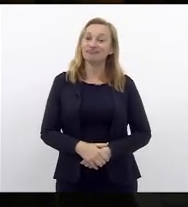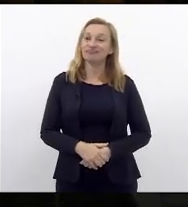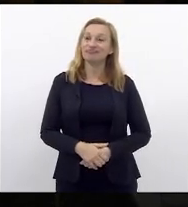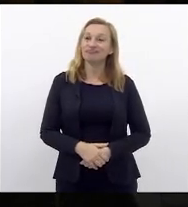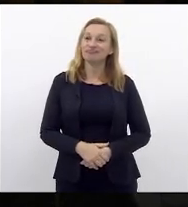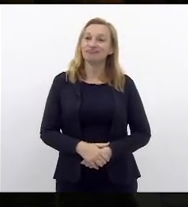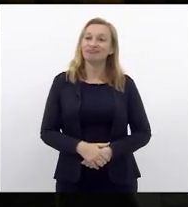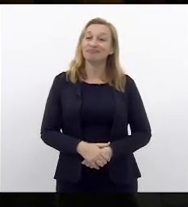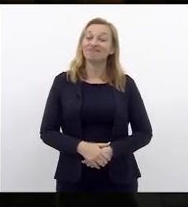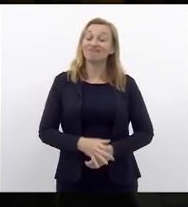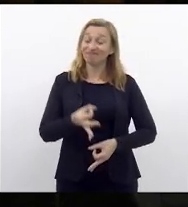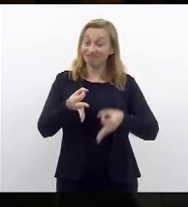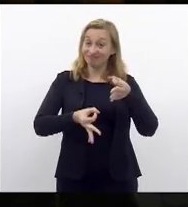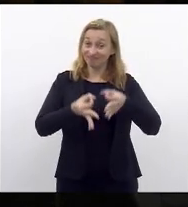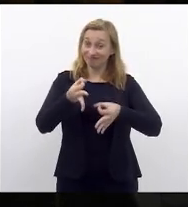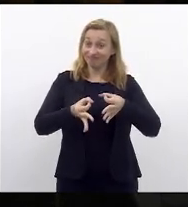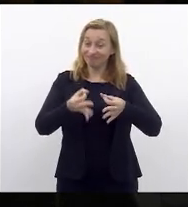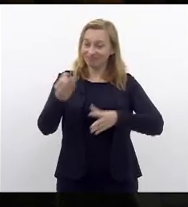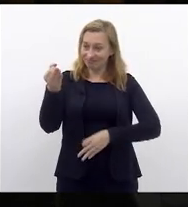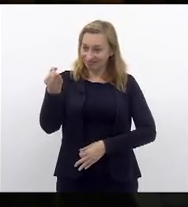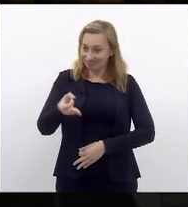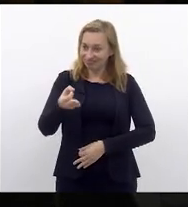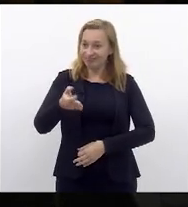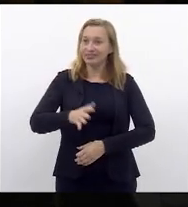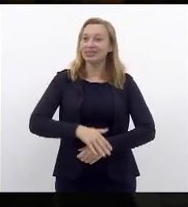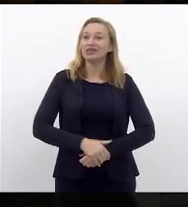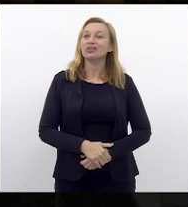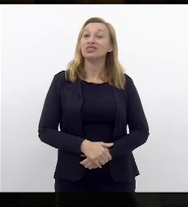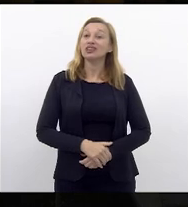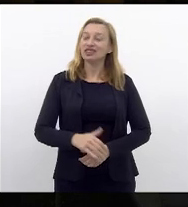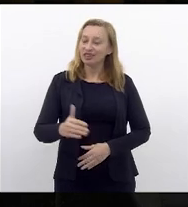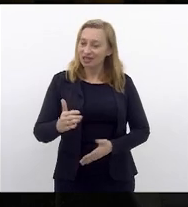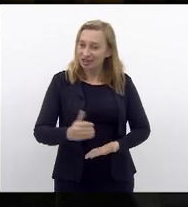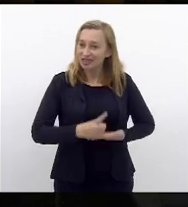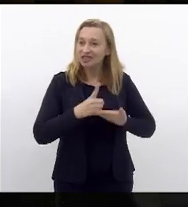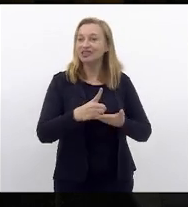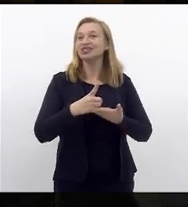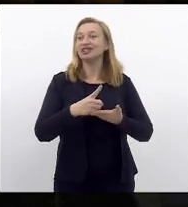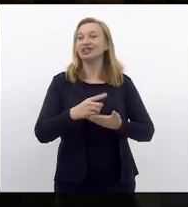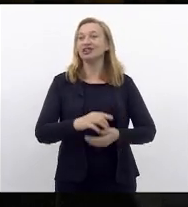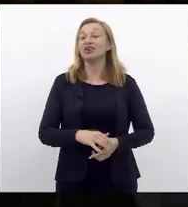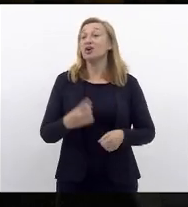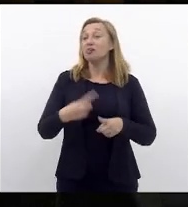absolutamente justa, correta, digna,